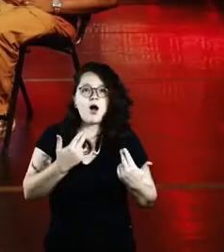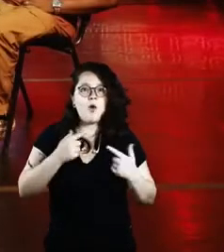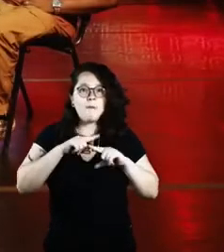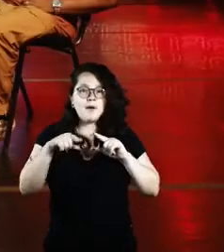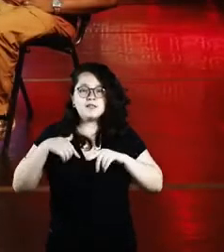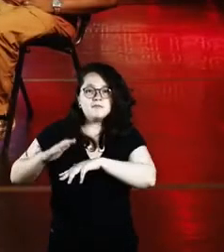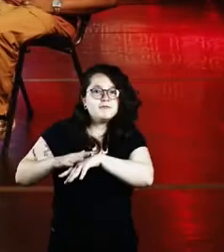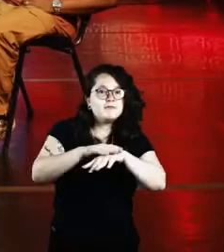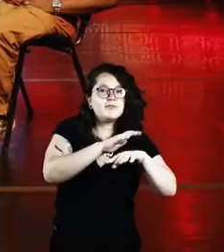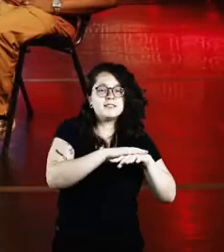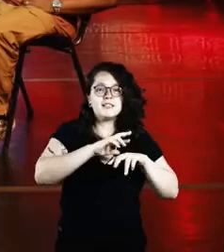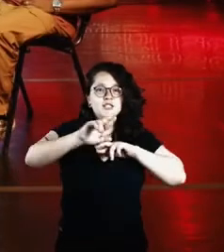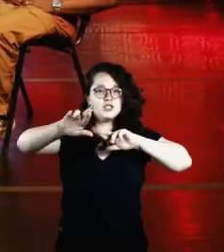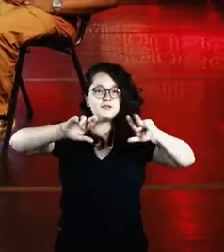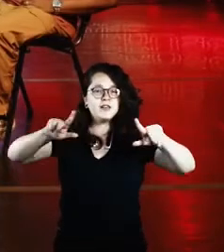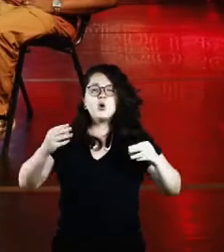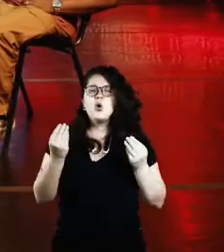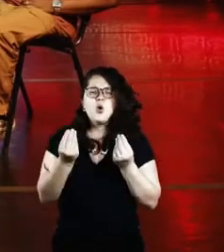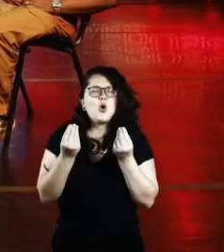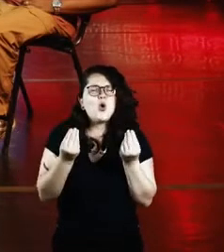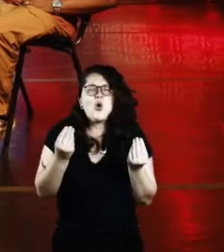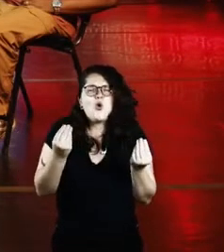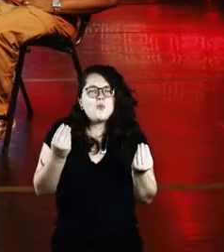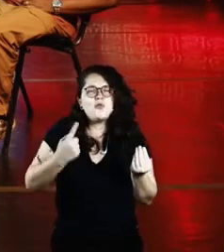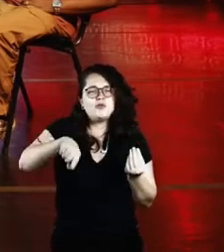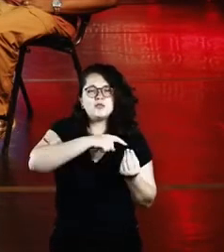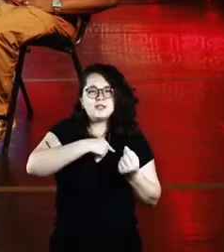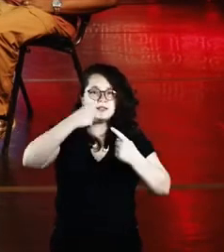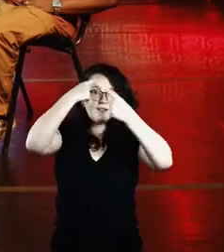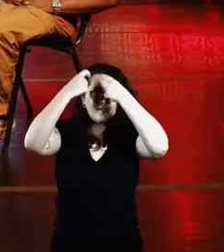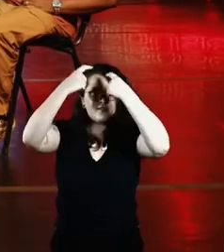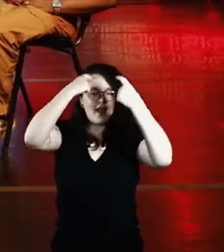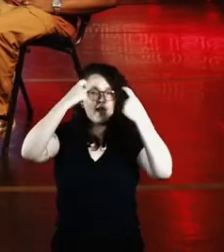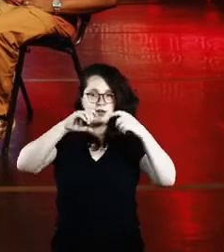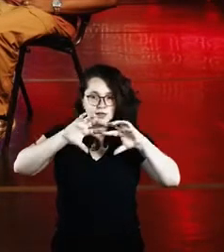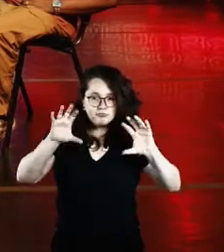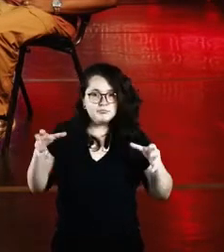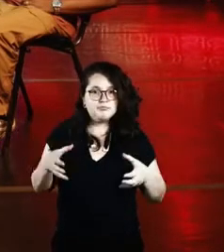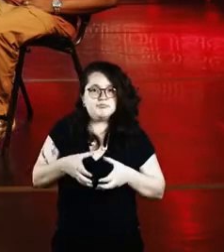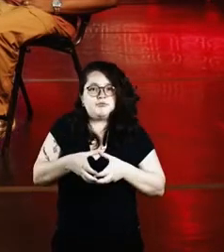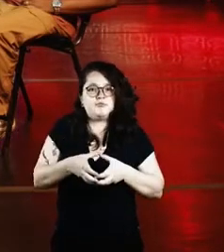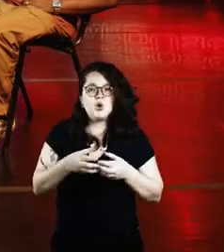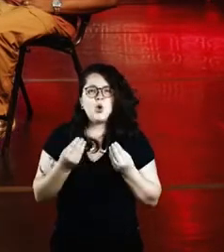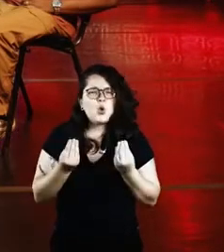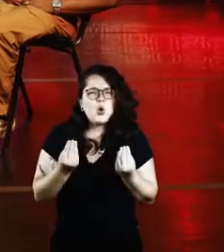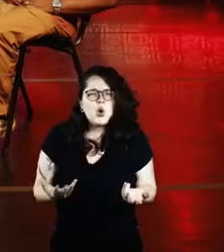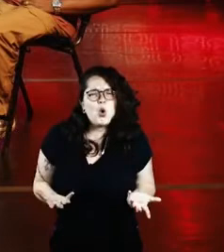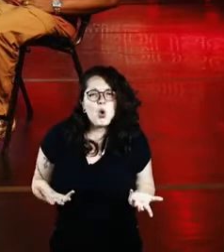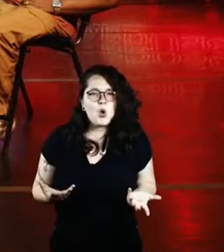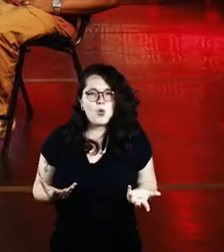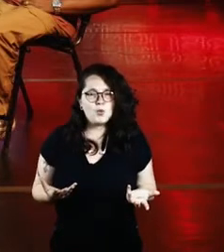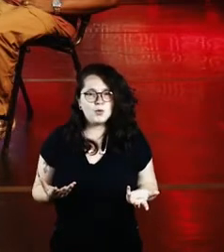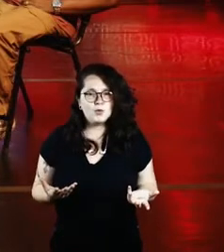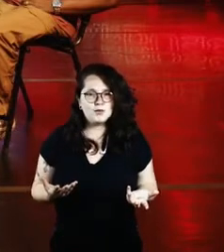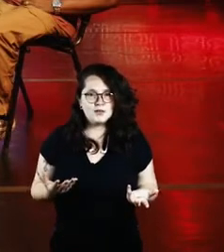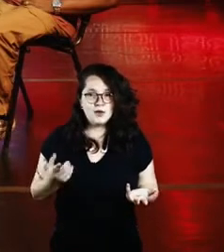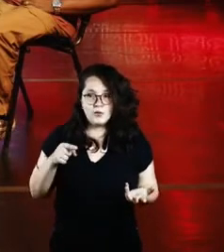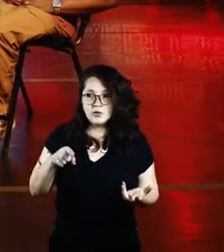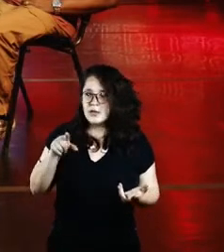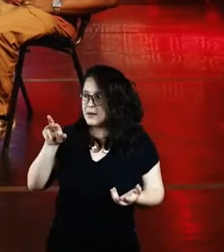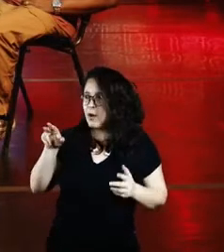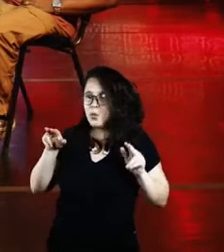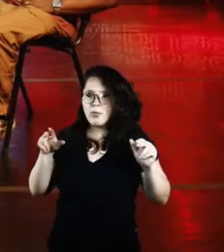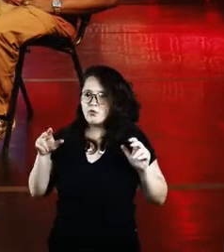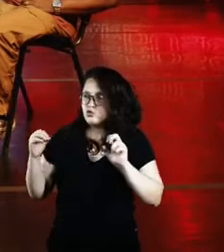como é que surgiu essa ideia de se transformar, de virar uma equipe? Como é que foi? Como é que surgiu essa ideia assim? Tipo, os irmãos se juntou, falou, vamos